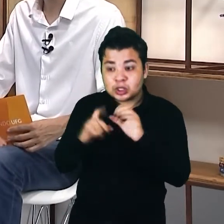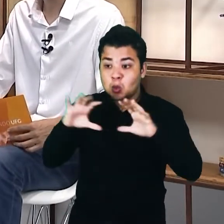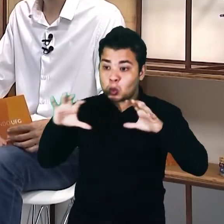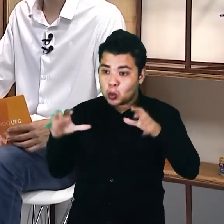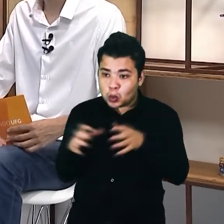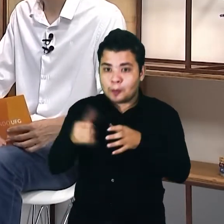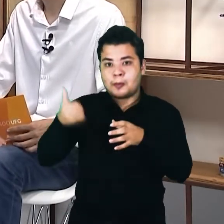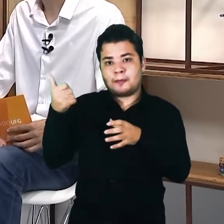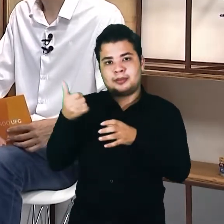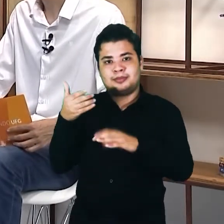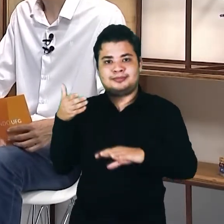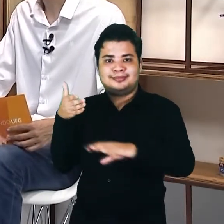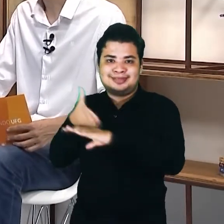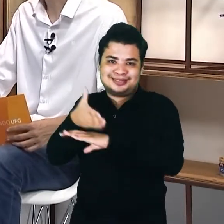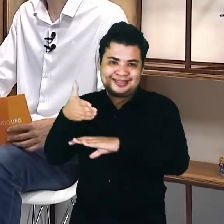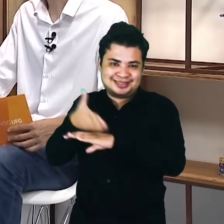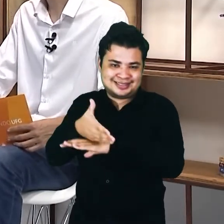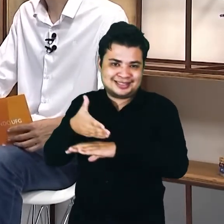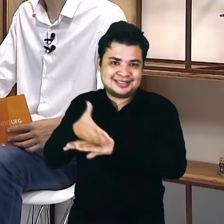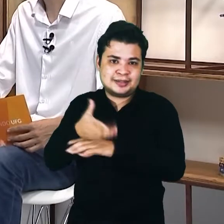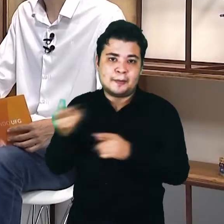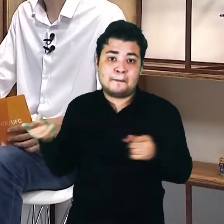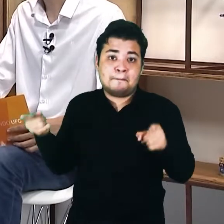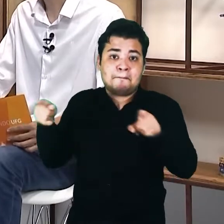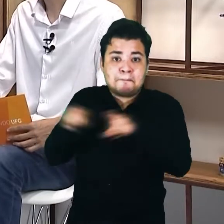foi um dos primeiros parceiros que foi